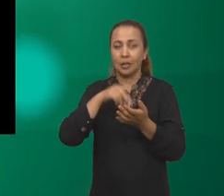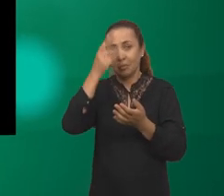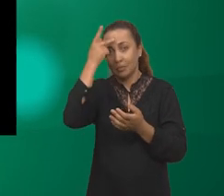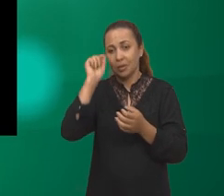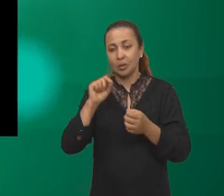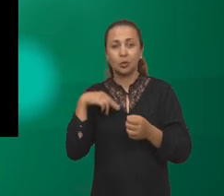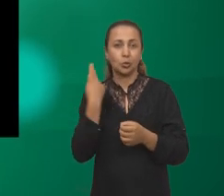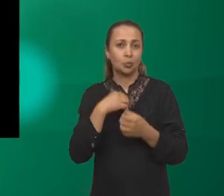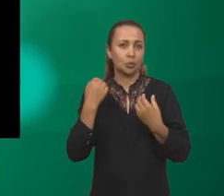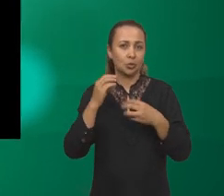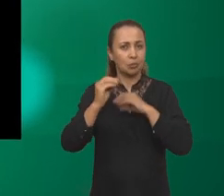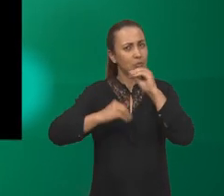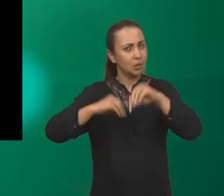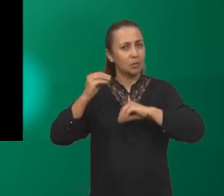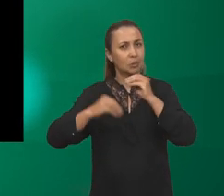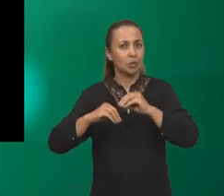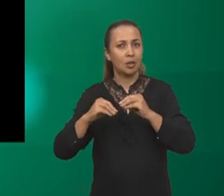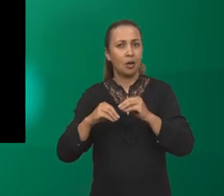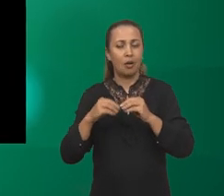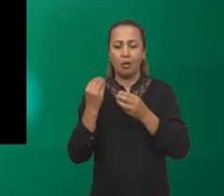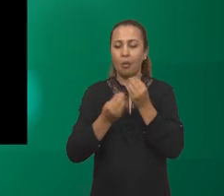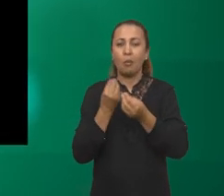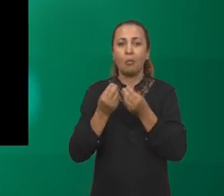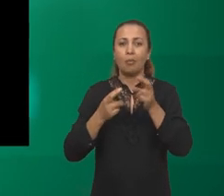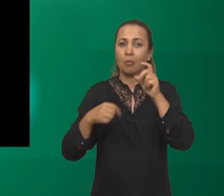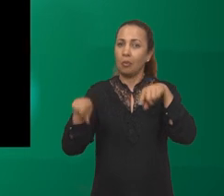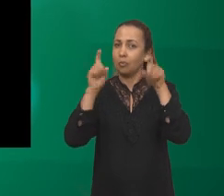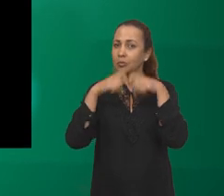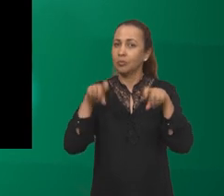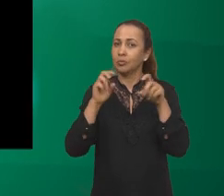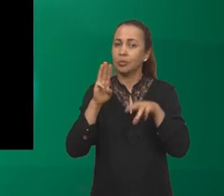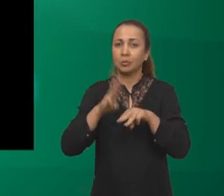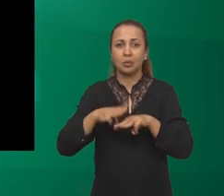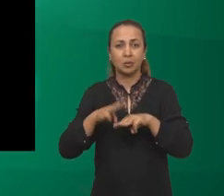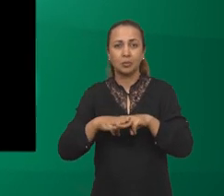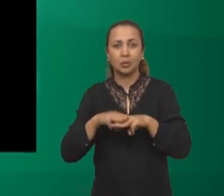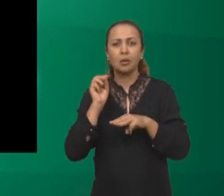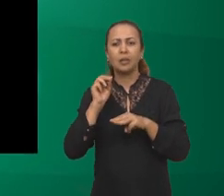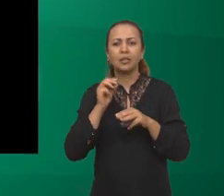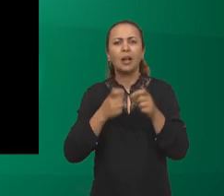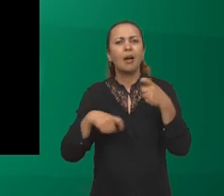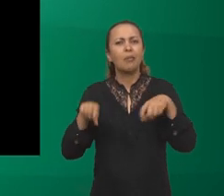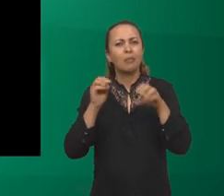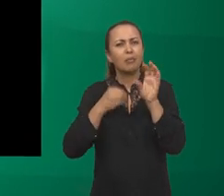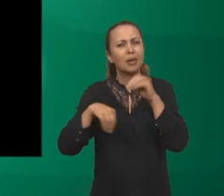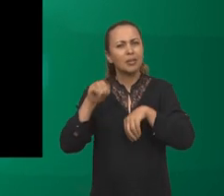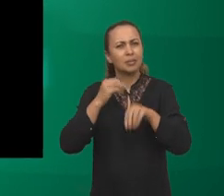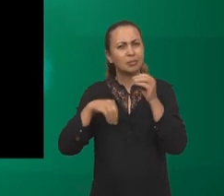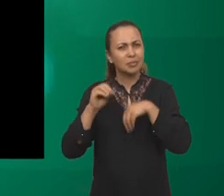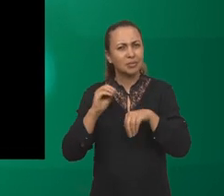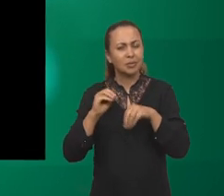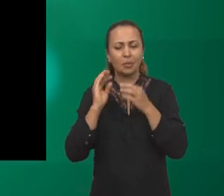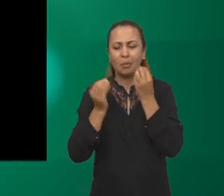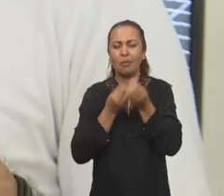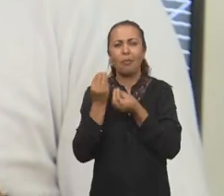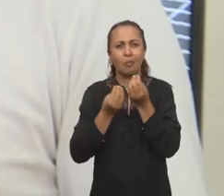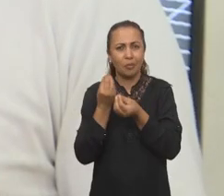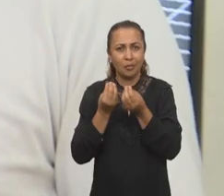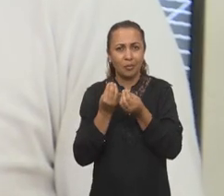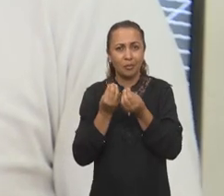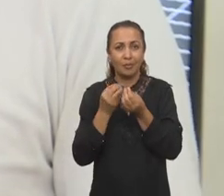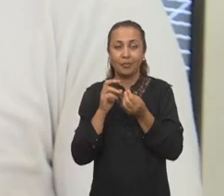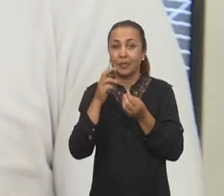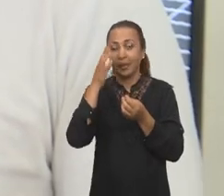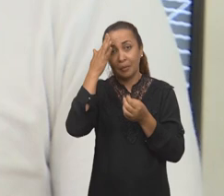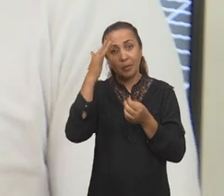manipular de forma computacional e matemática o que seria essa manipulação né Então imagina que nós temos